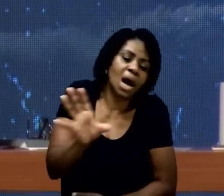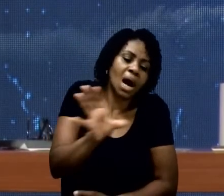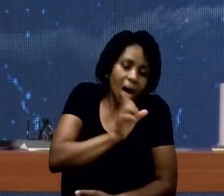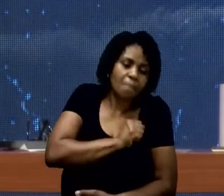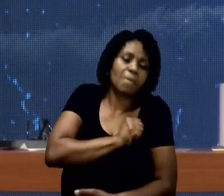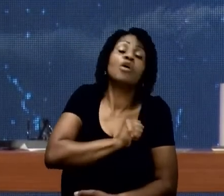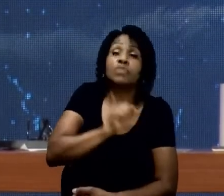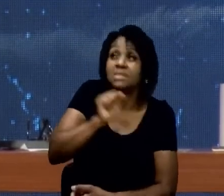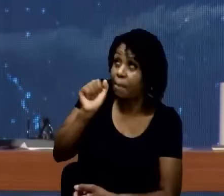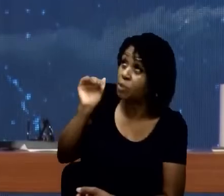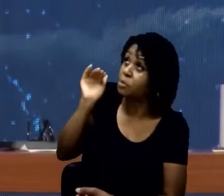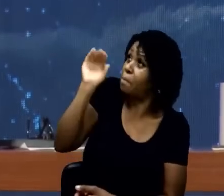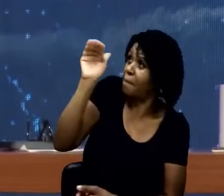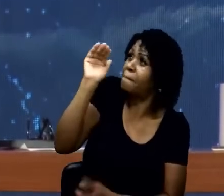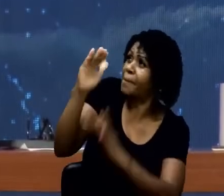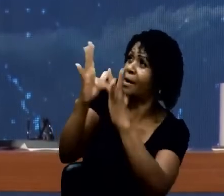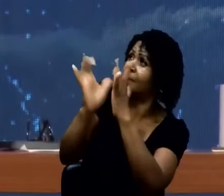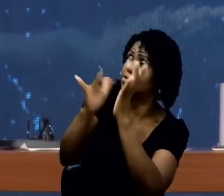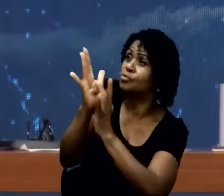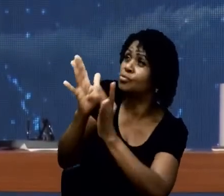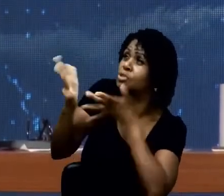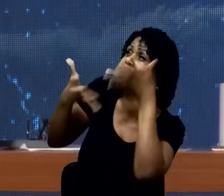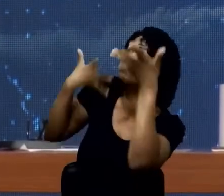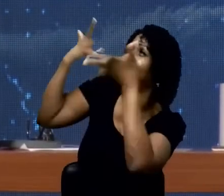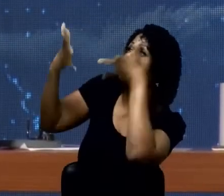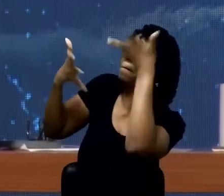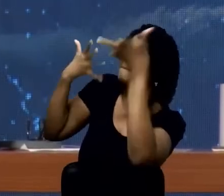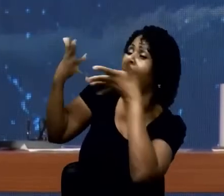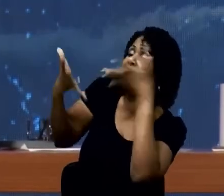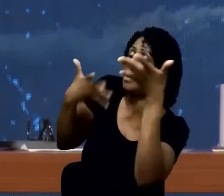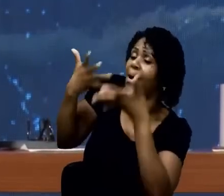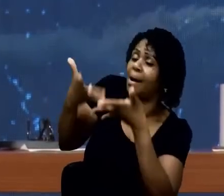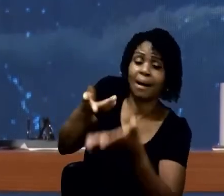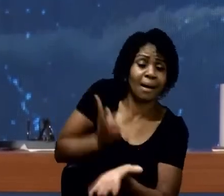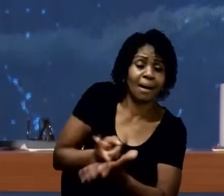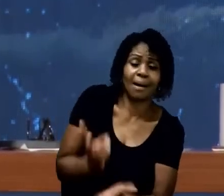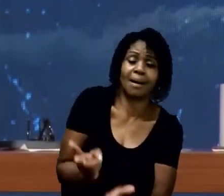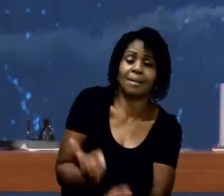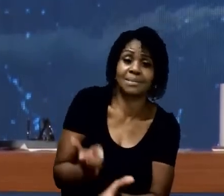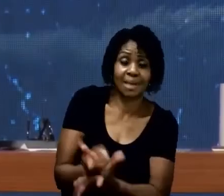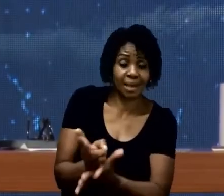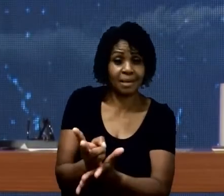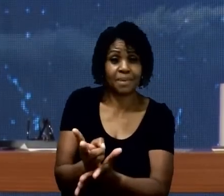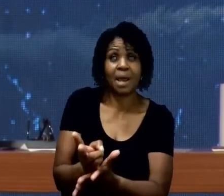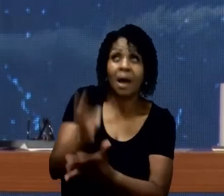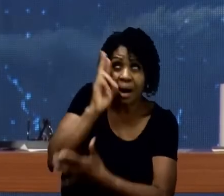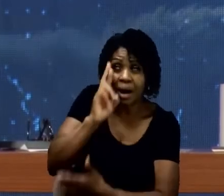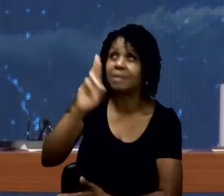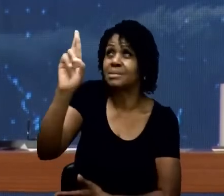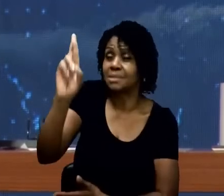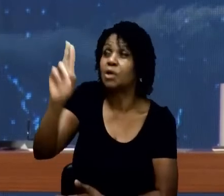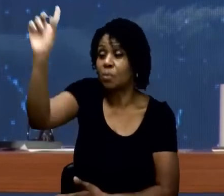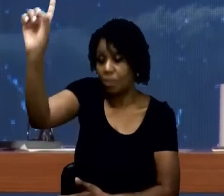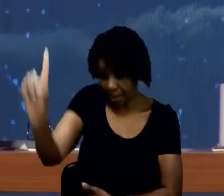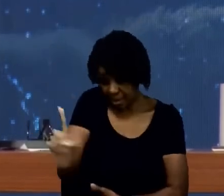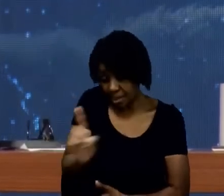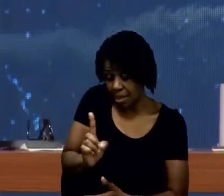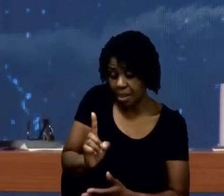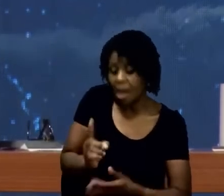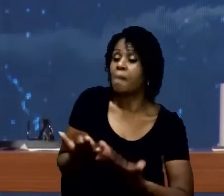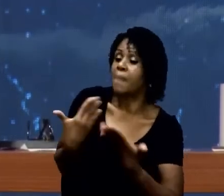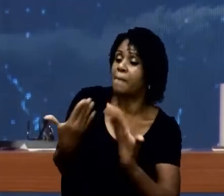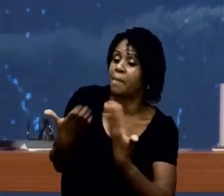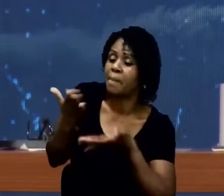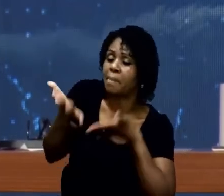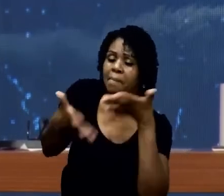o interrompa. Ele ama que você fale com Ele de cinco em cinco minutos. Você fala, Senhor, o está aqui, né? Eu sei que eu posso falar